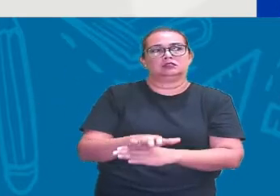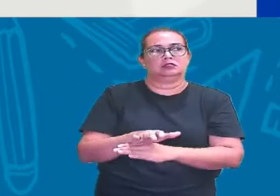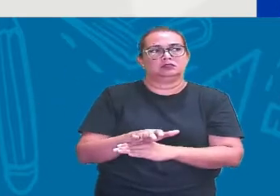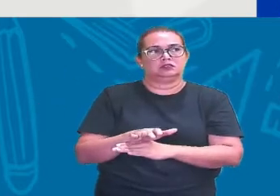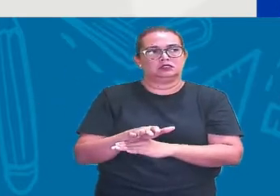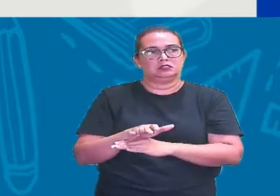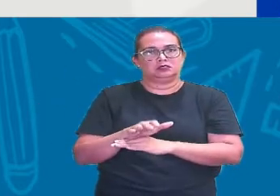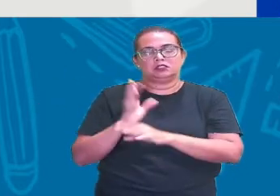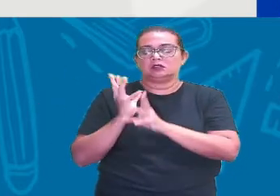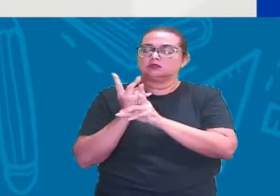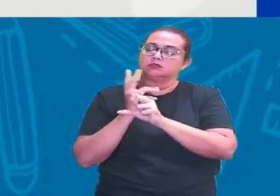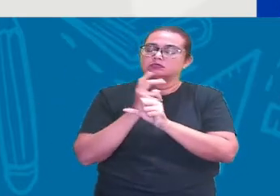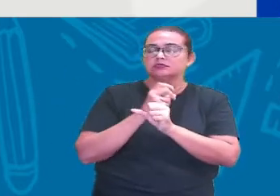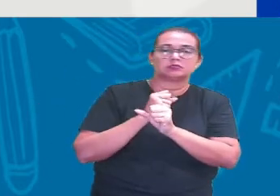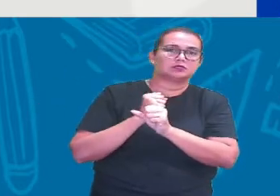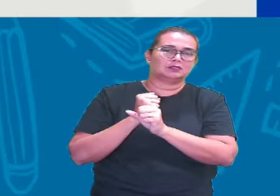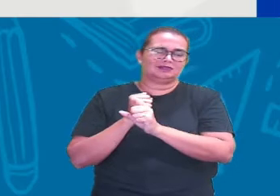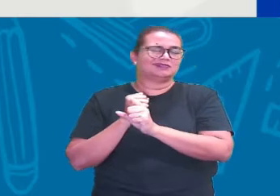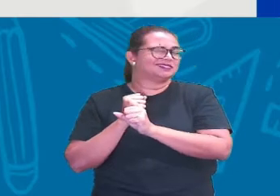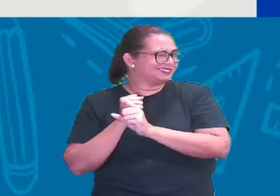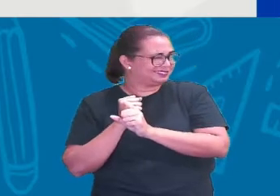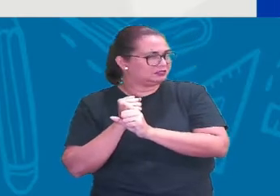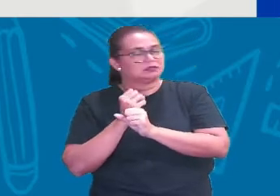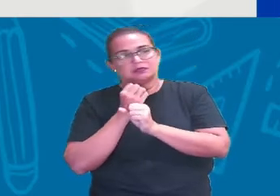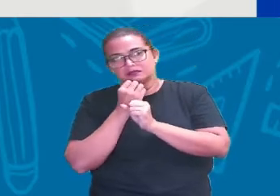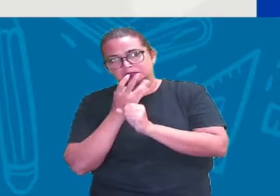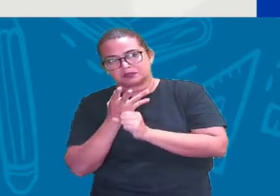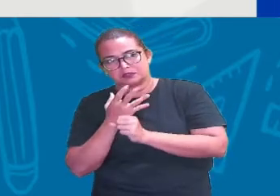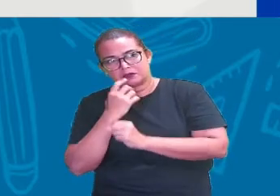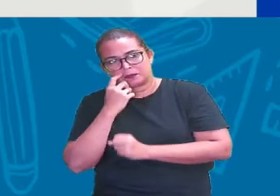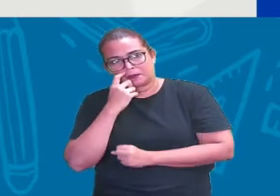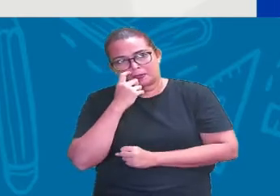nosso cálculo. Que legal, não é?